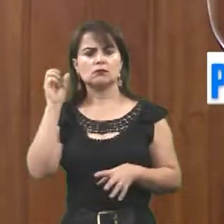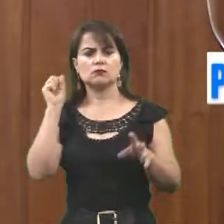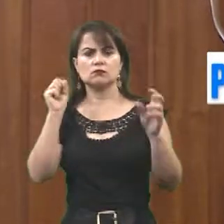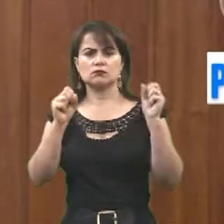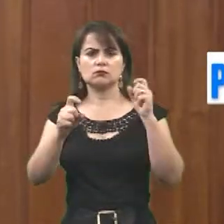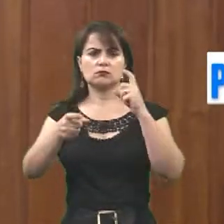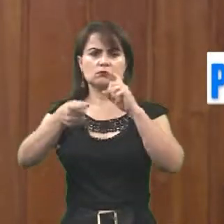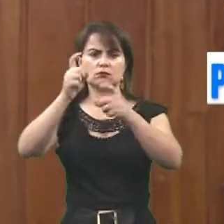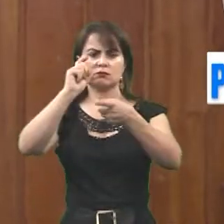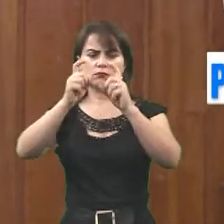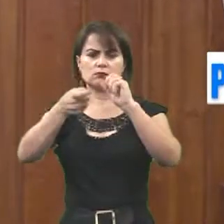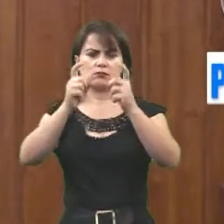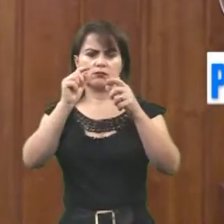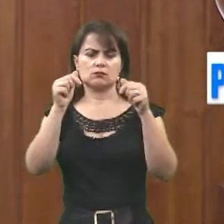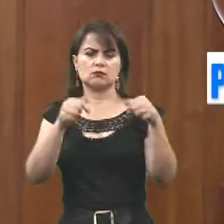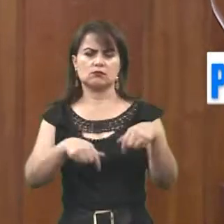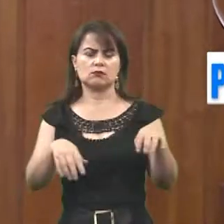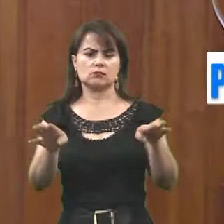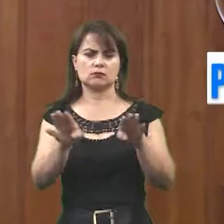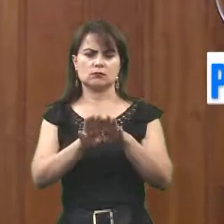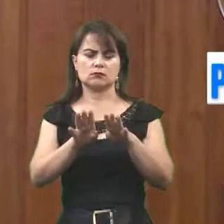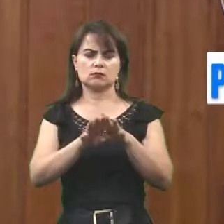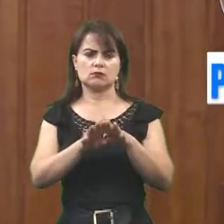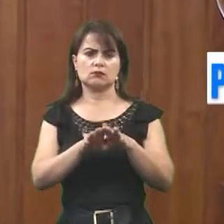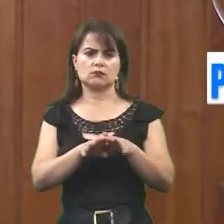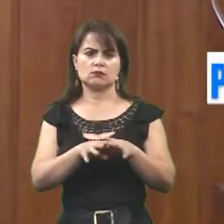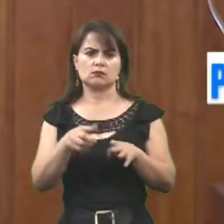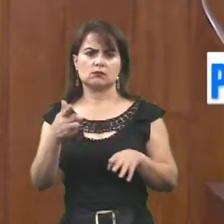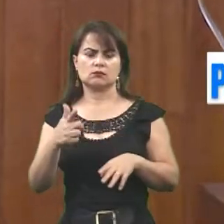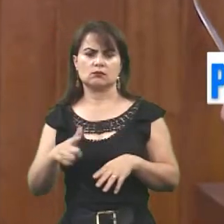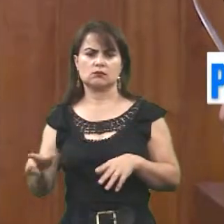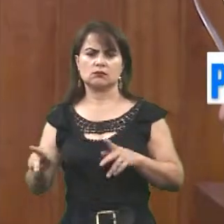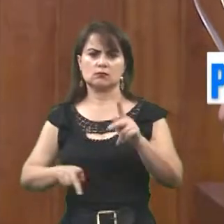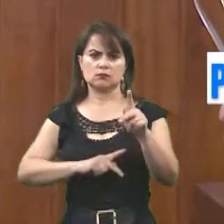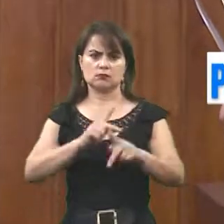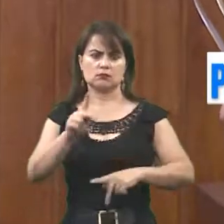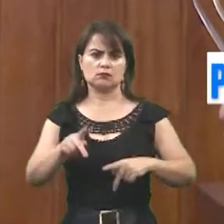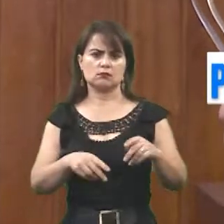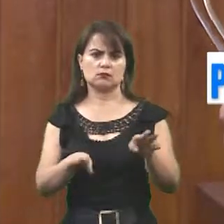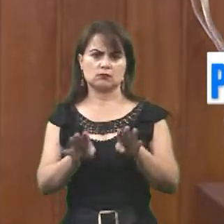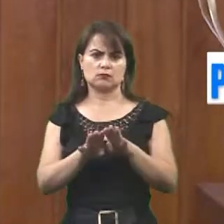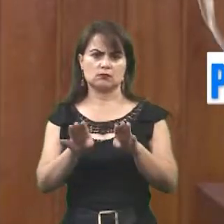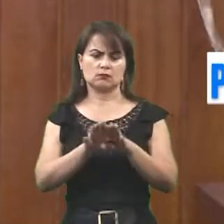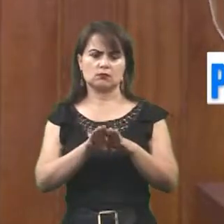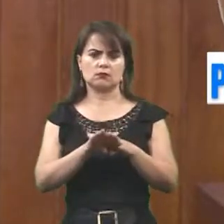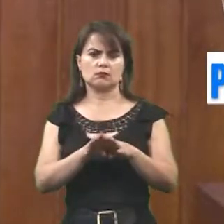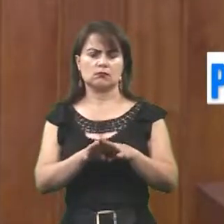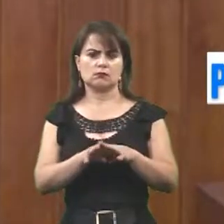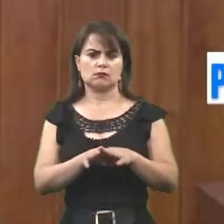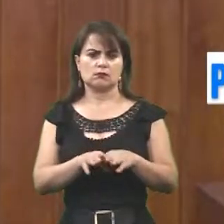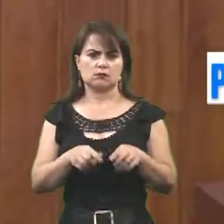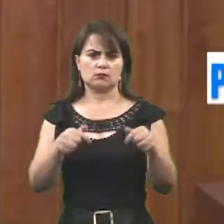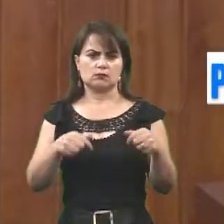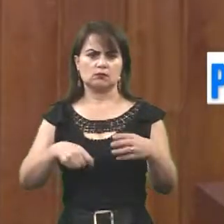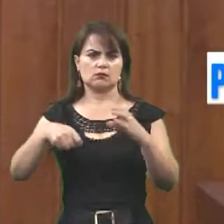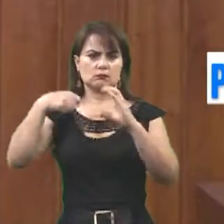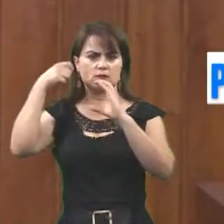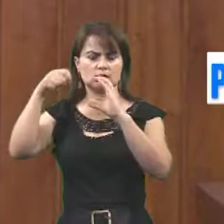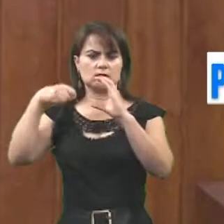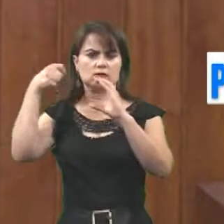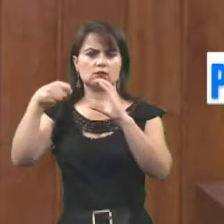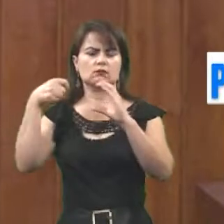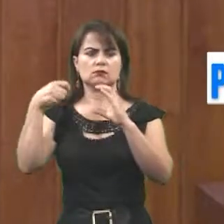sessão camarária, servidores dessa casa, membros da imprensa, eu venho a essa tribuna